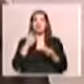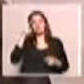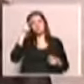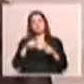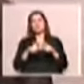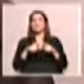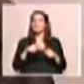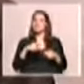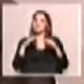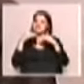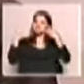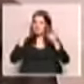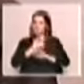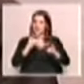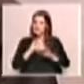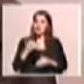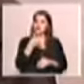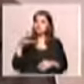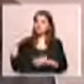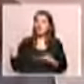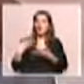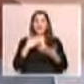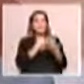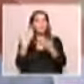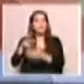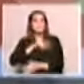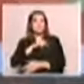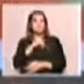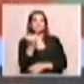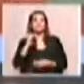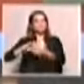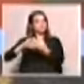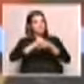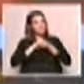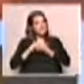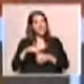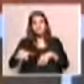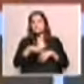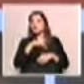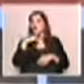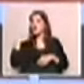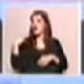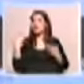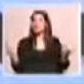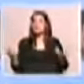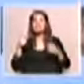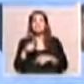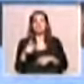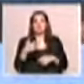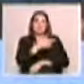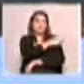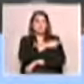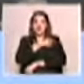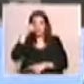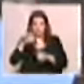que desde 2010 tem vindo a premiar instituições de solidariedade e não só. Ou seja, um caso raro de uma entidade